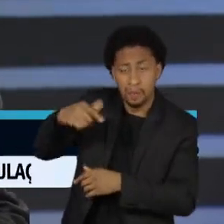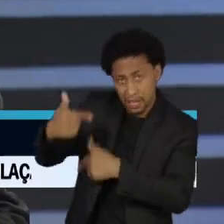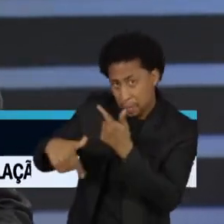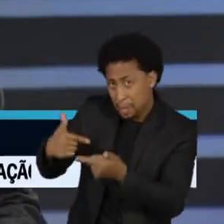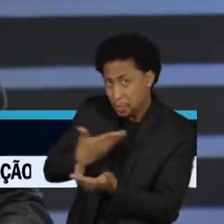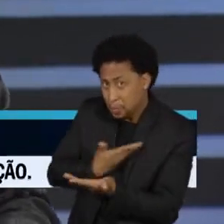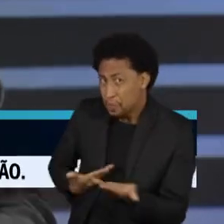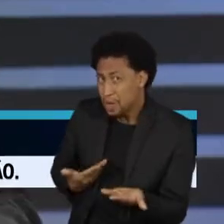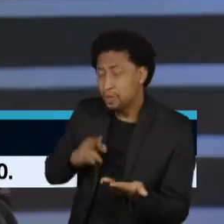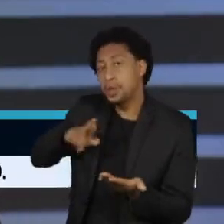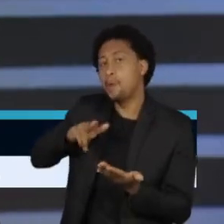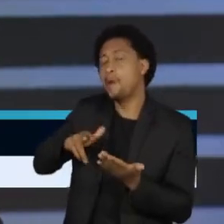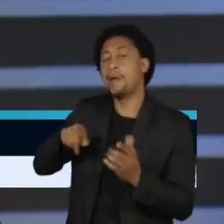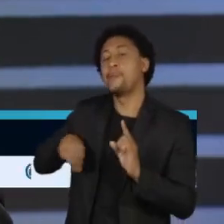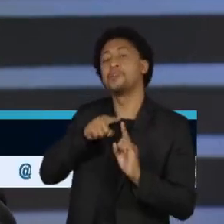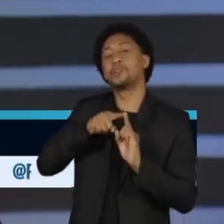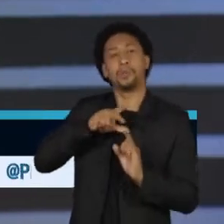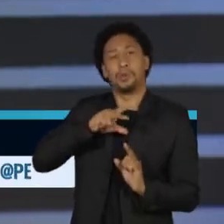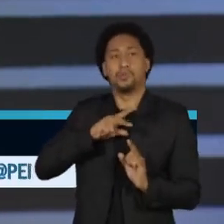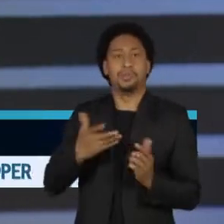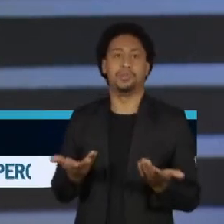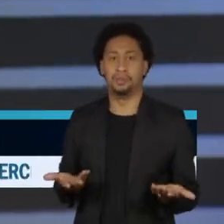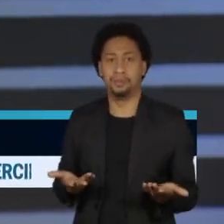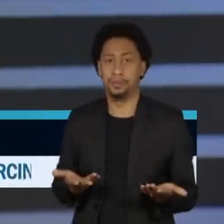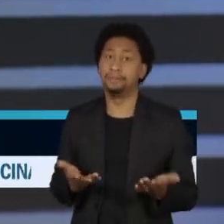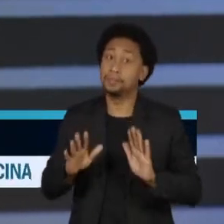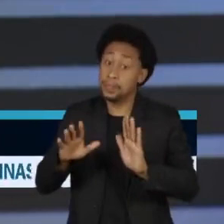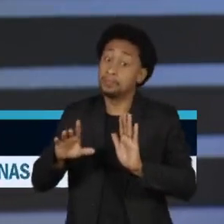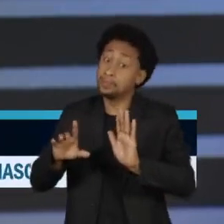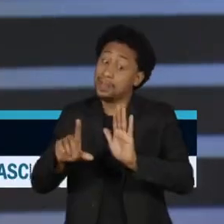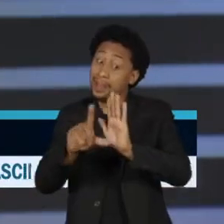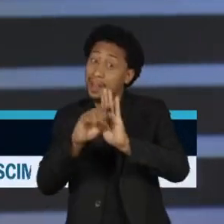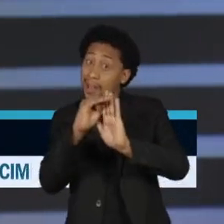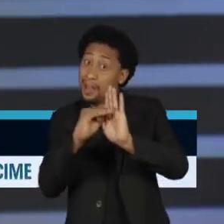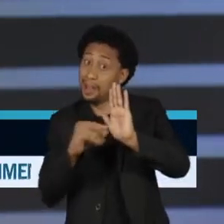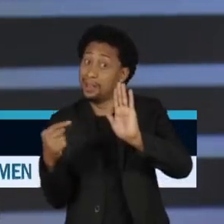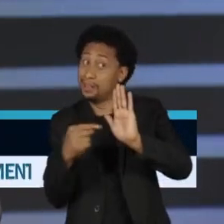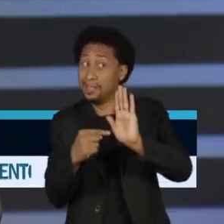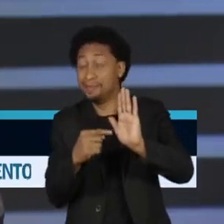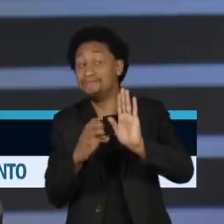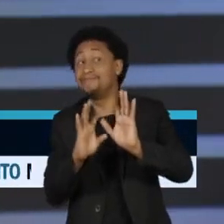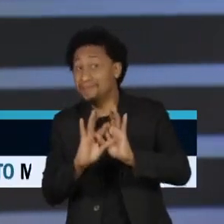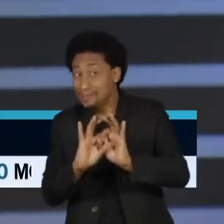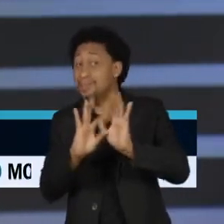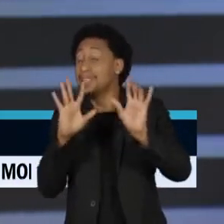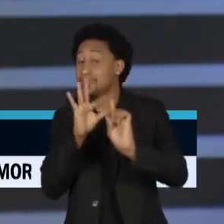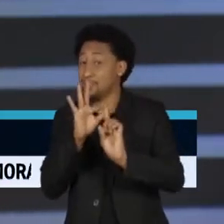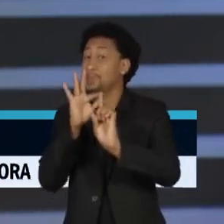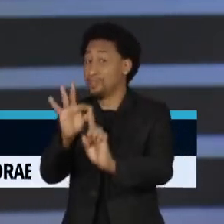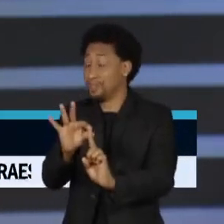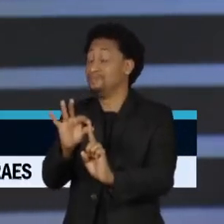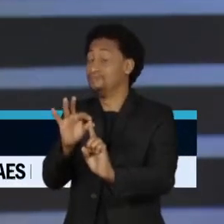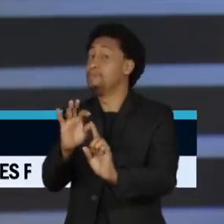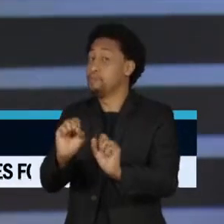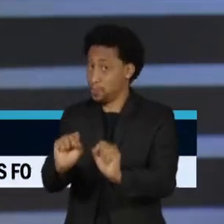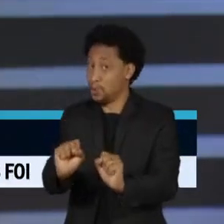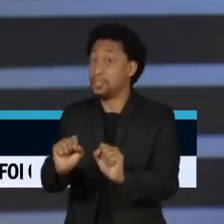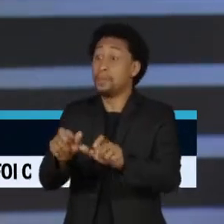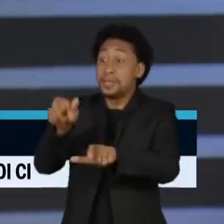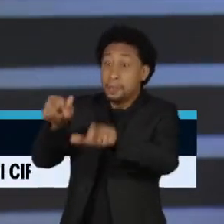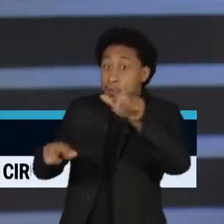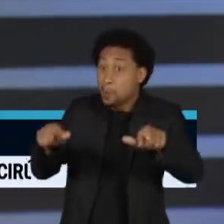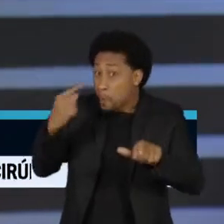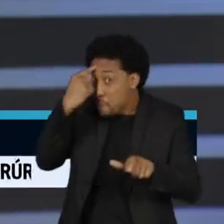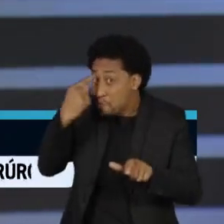então assim eu diria que dentro no limite da legalidade é permitido agora é do ponto de vista do perfil das